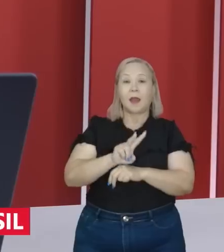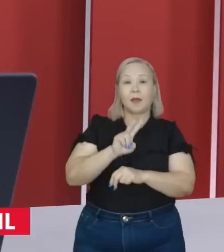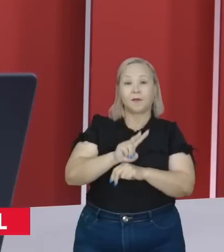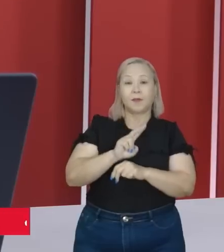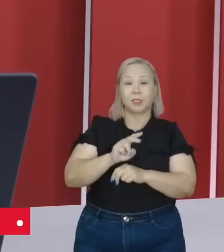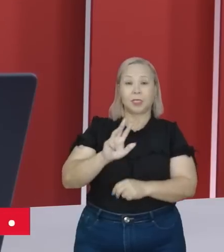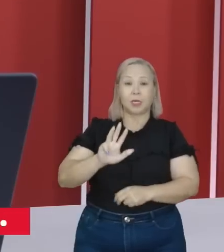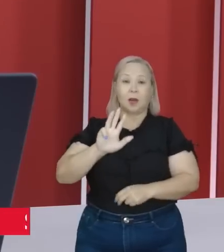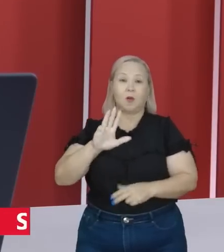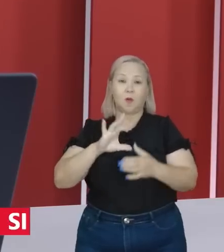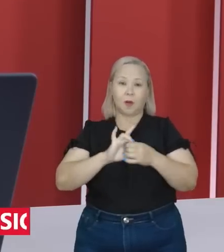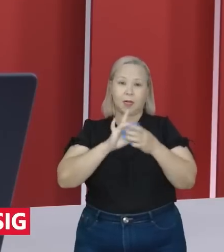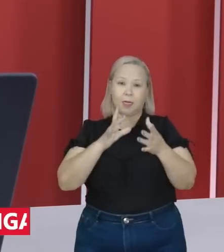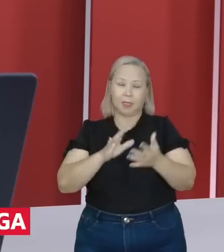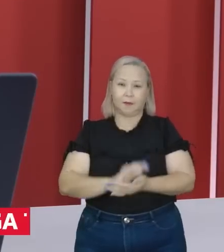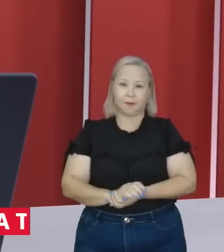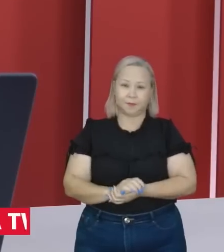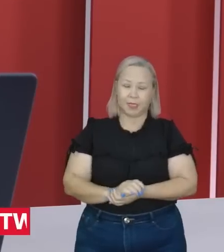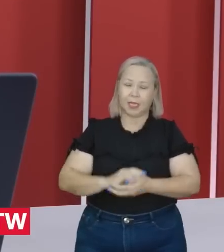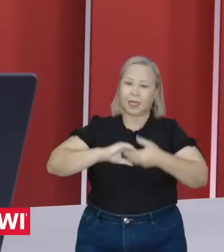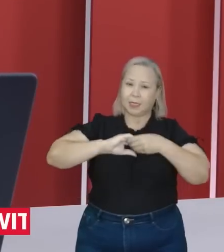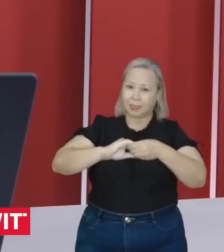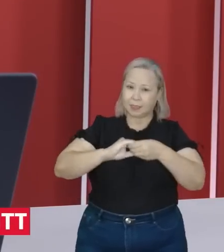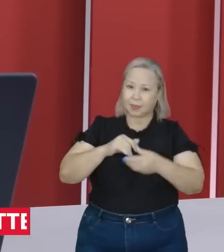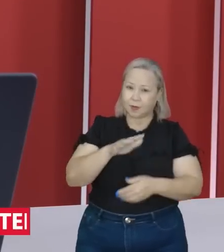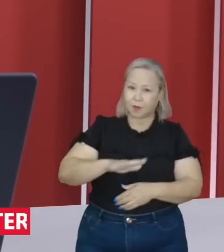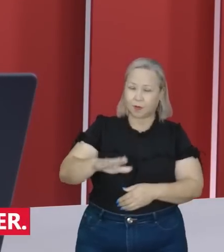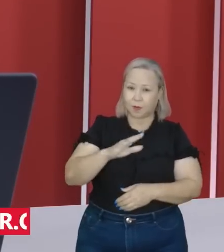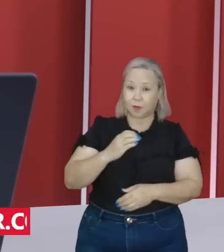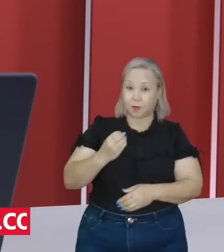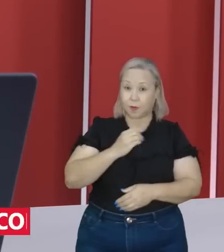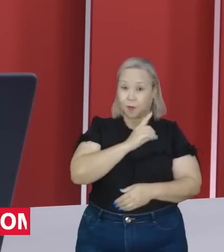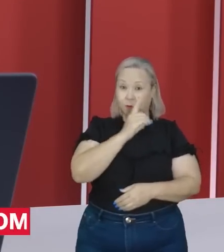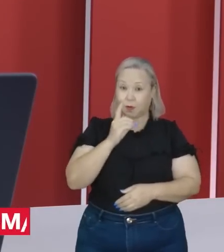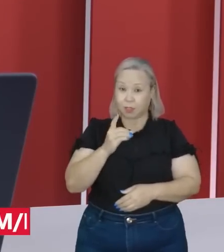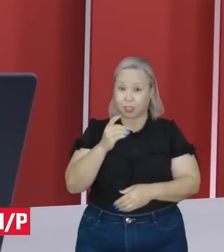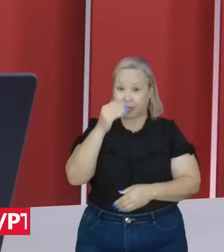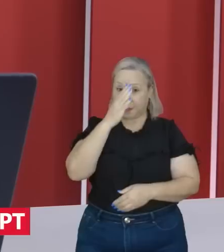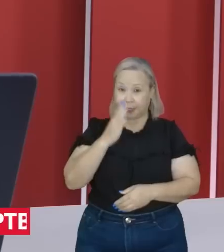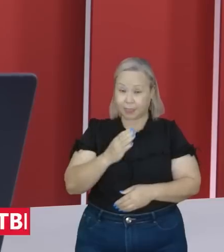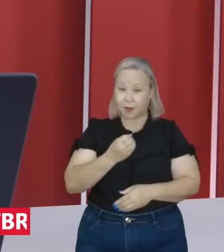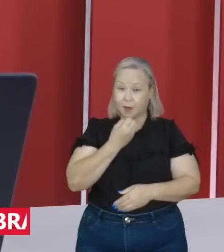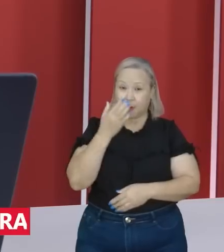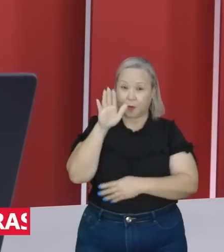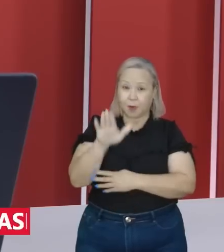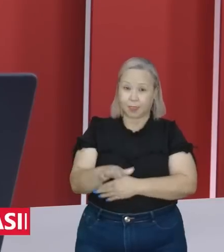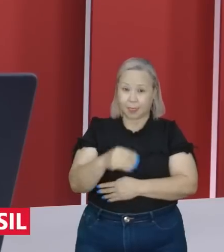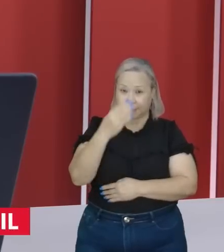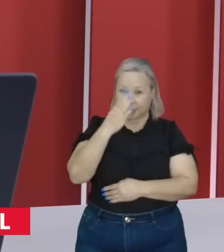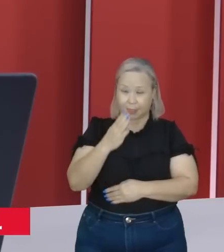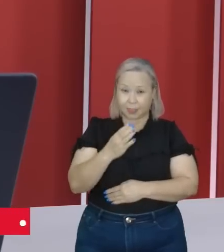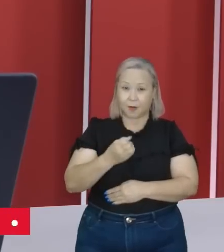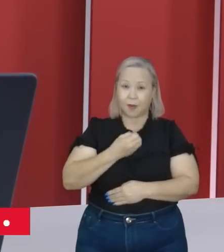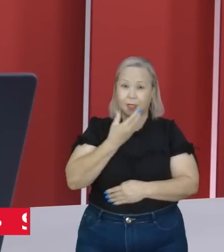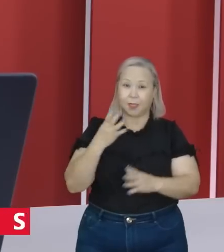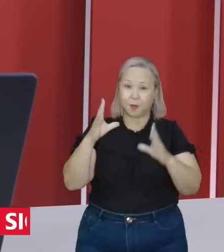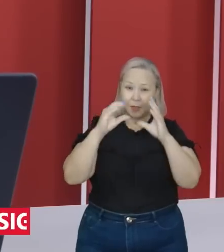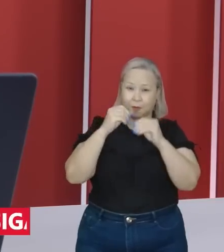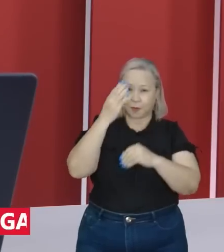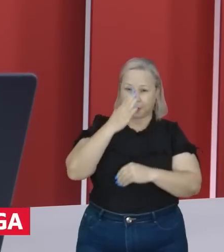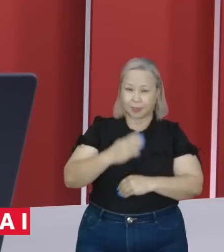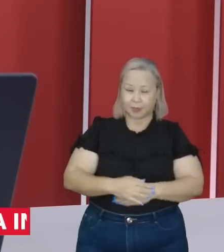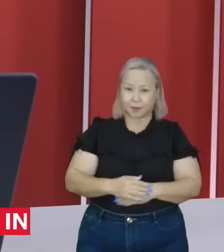liberdade, ele saudou a todos com um bom dia Brasil, boa tarde Brasil e boa noite Brasil. Fique agora